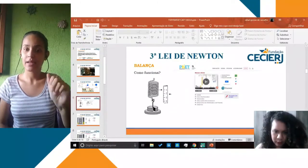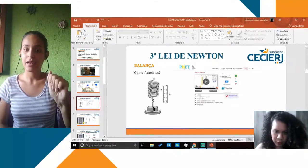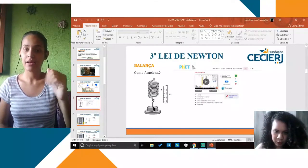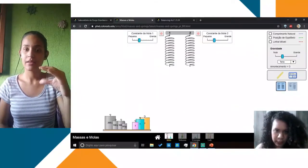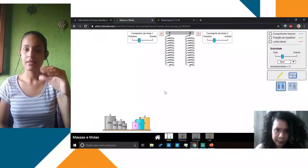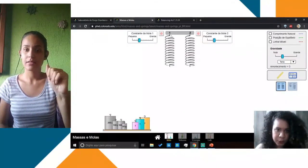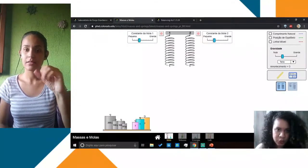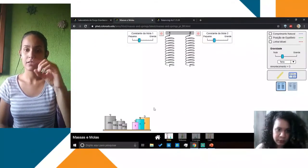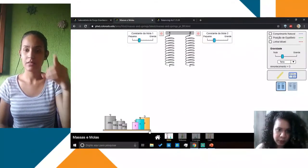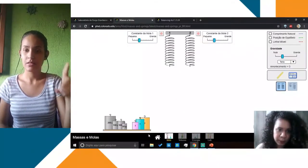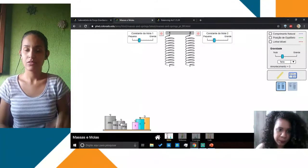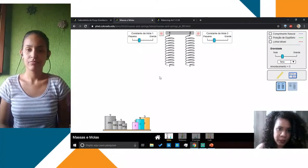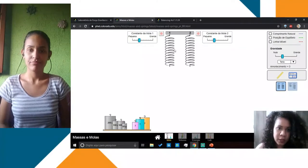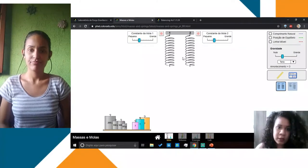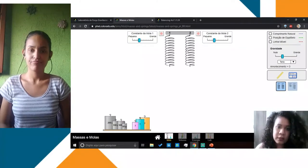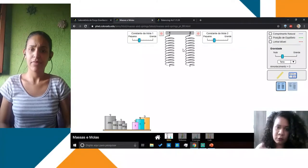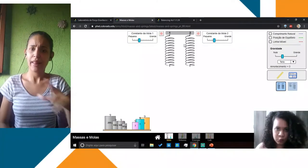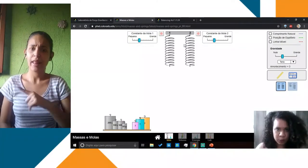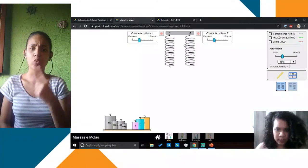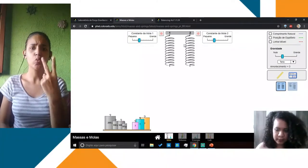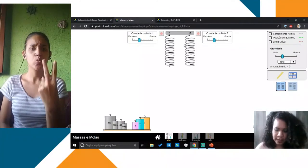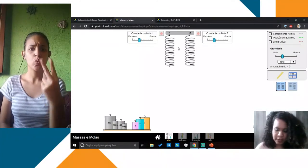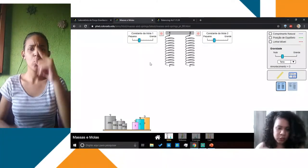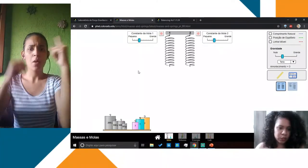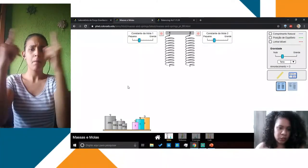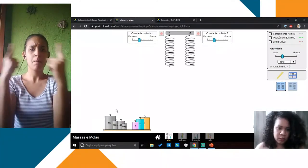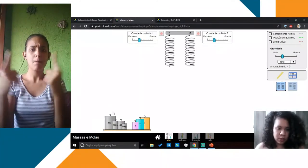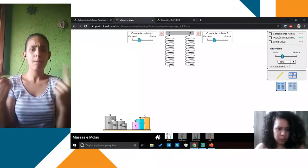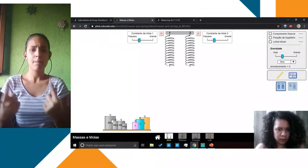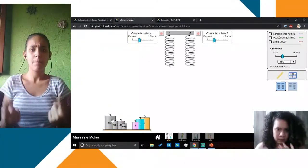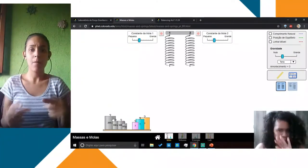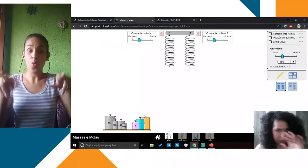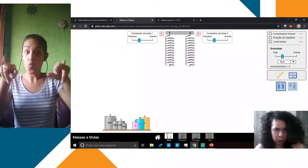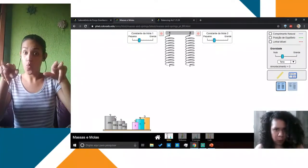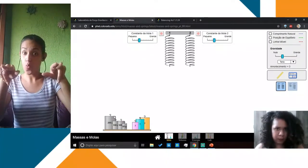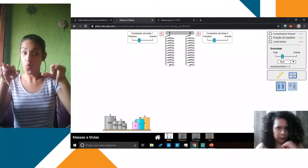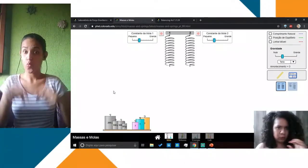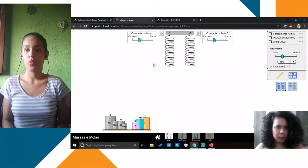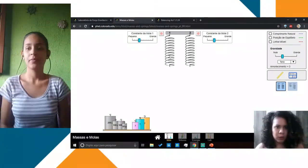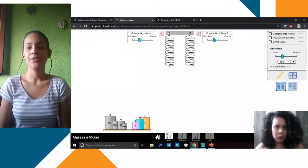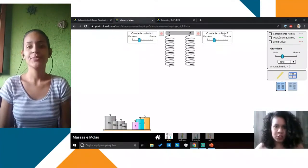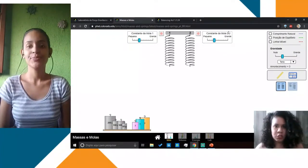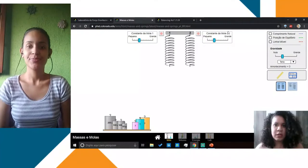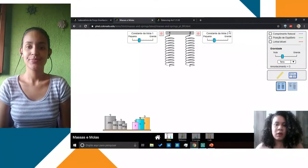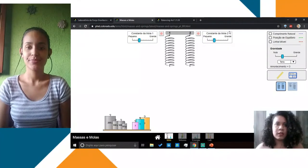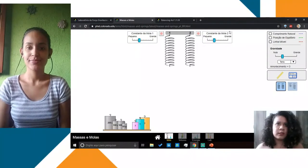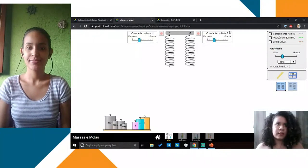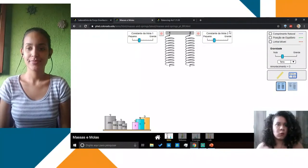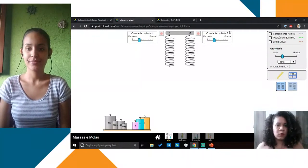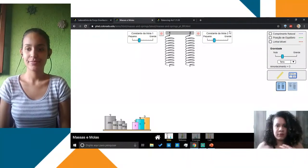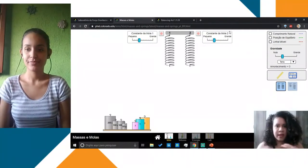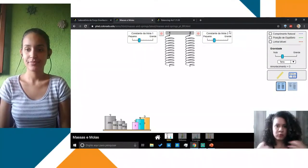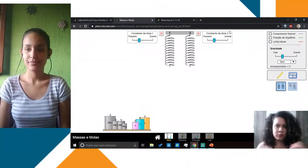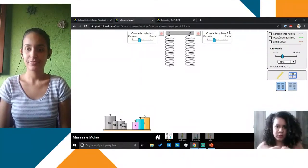assim? Então vamos aqui rapidinho ver. Tenho duas molas idênticas, mesmo comprimento, mesma constante da mola, que